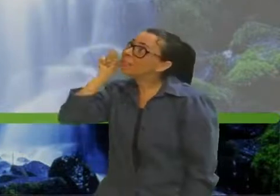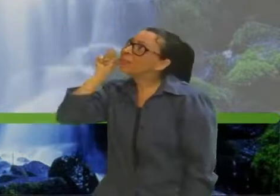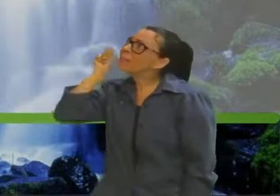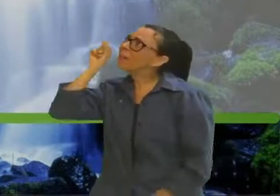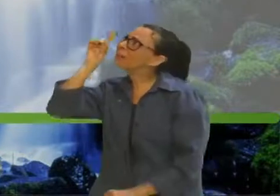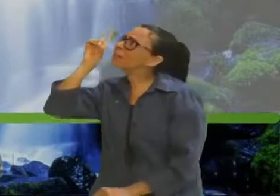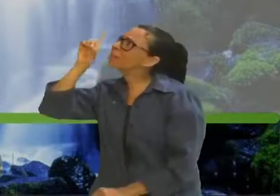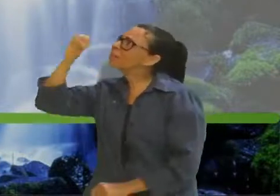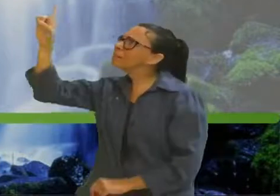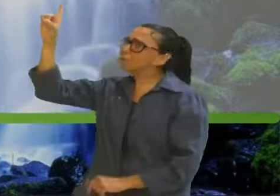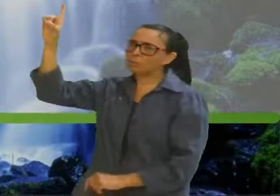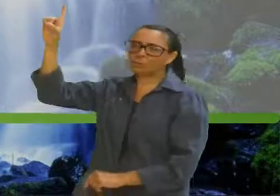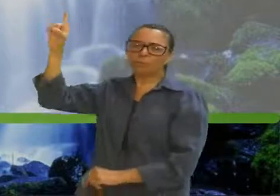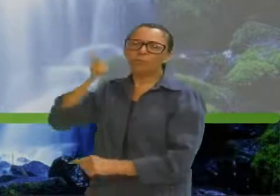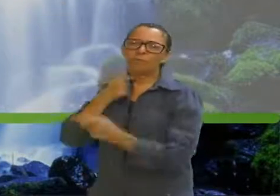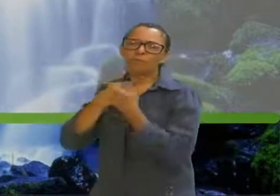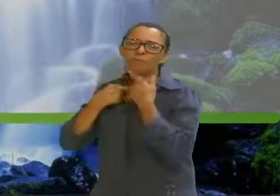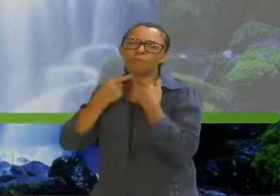sua vida.